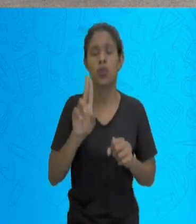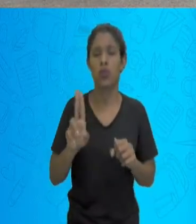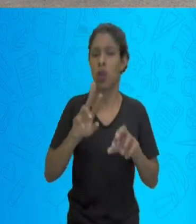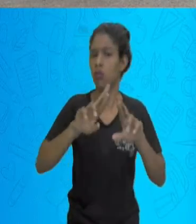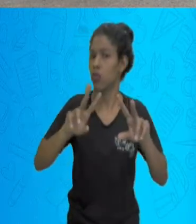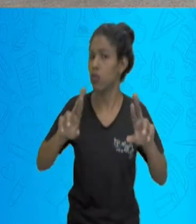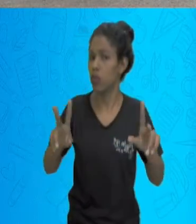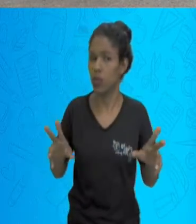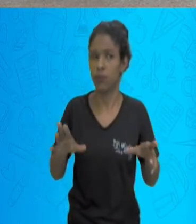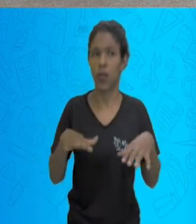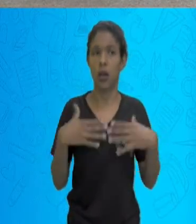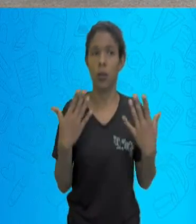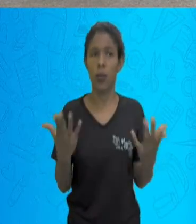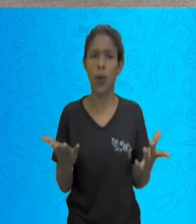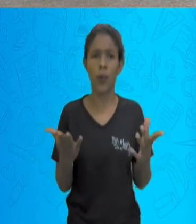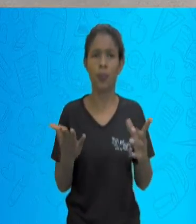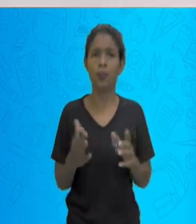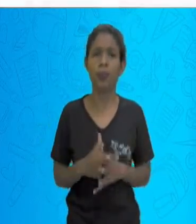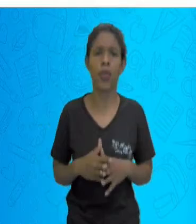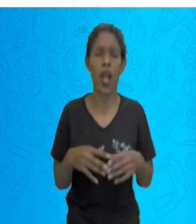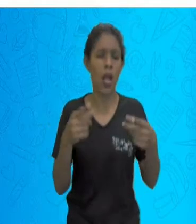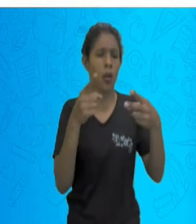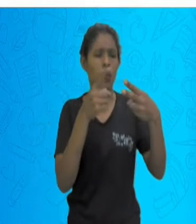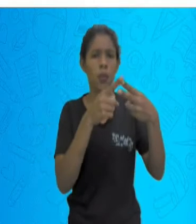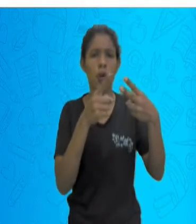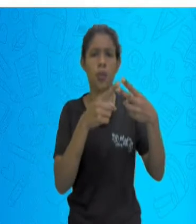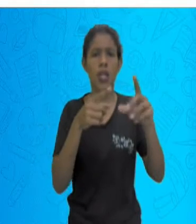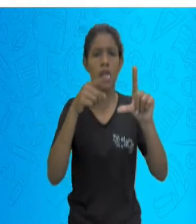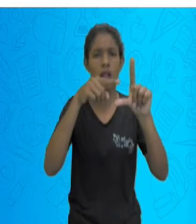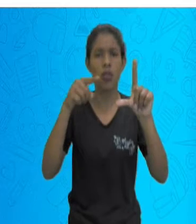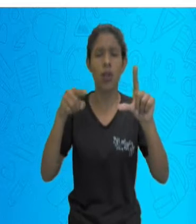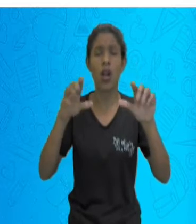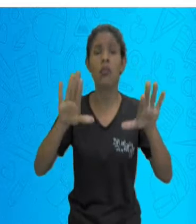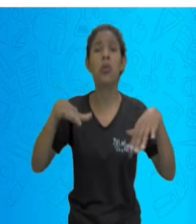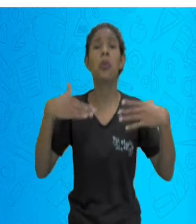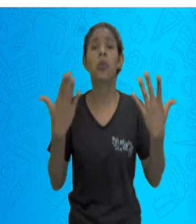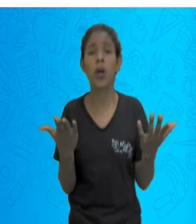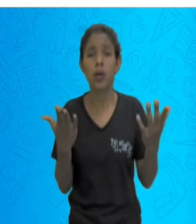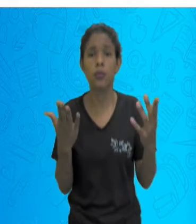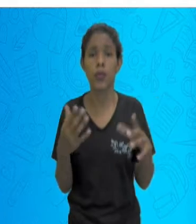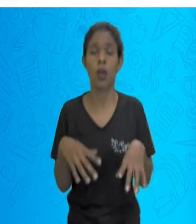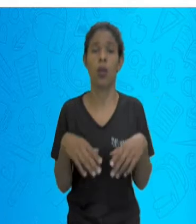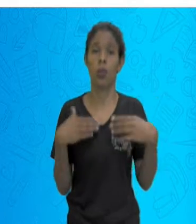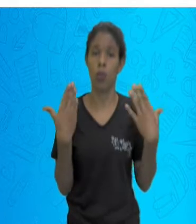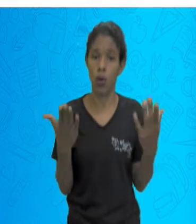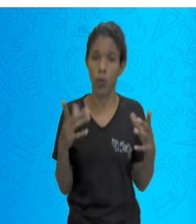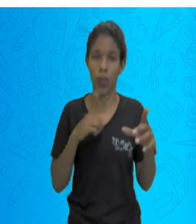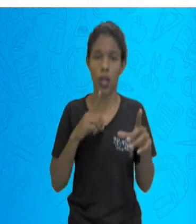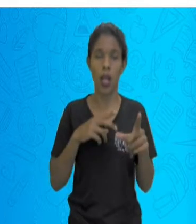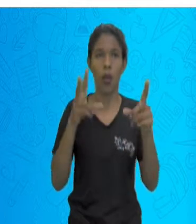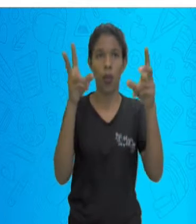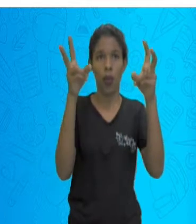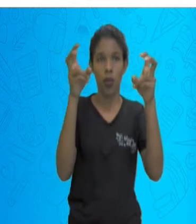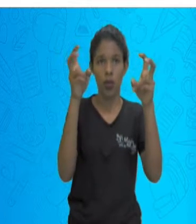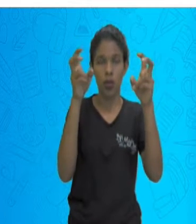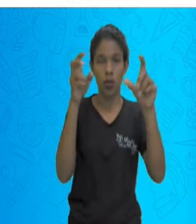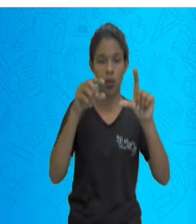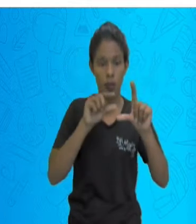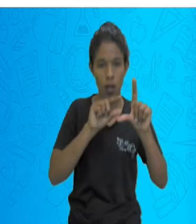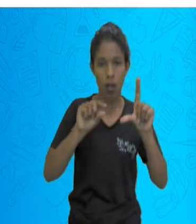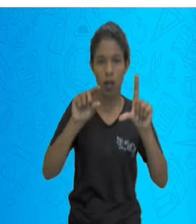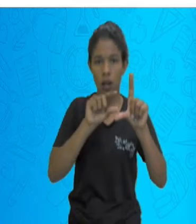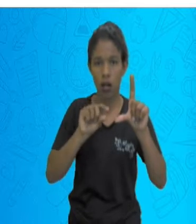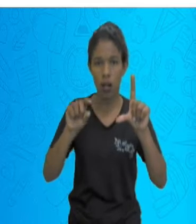Quais são os elementos de um gráfico? Em todo gráfico nós temos o título, a legenda e